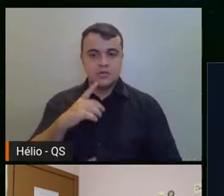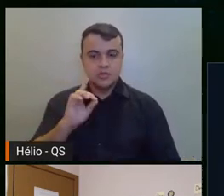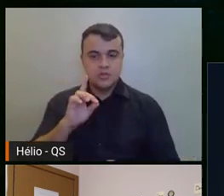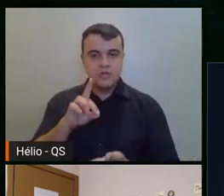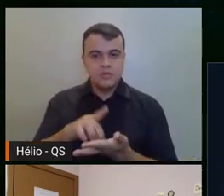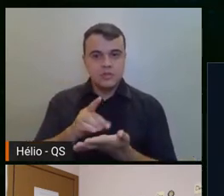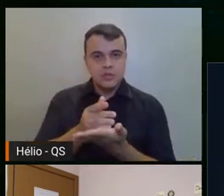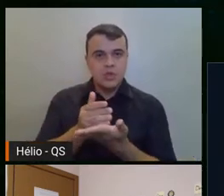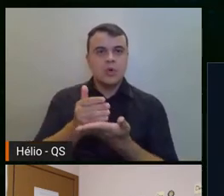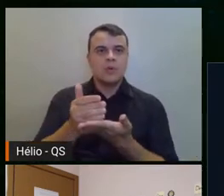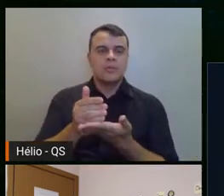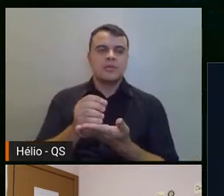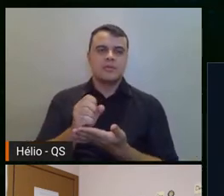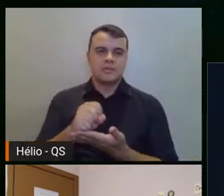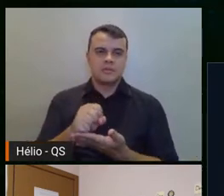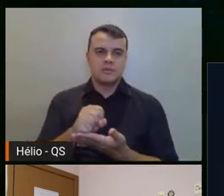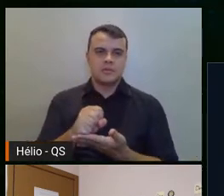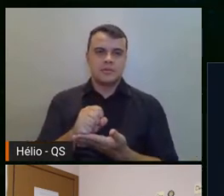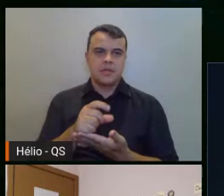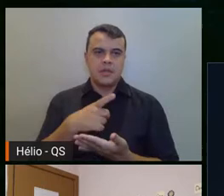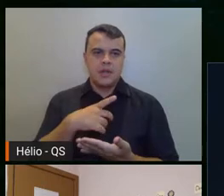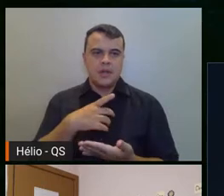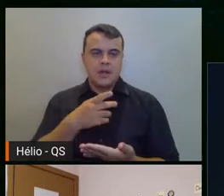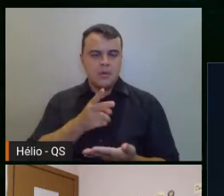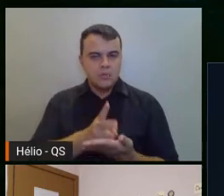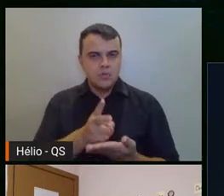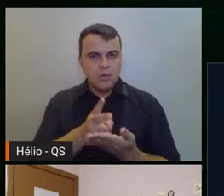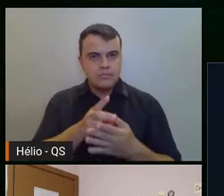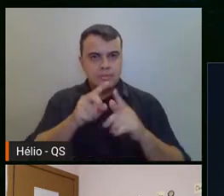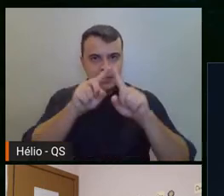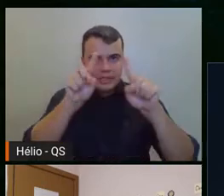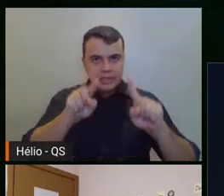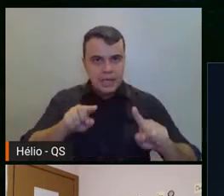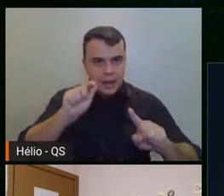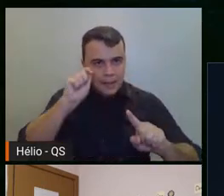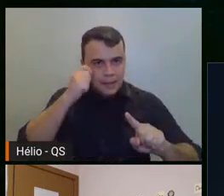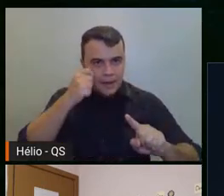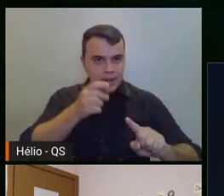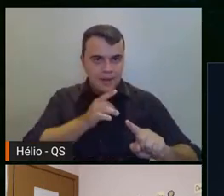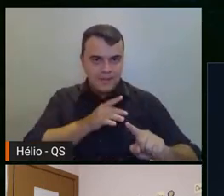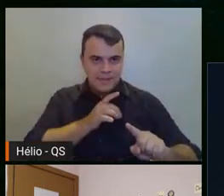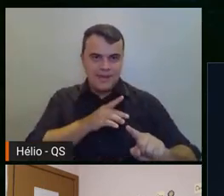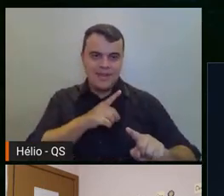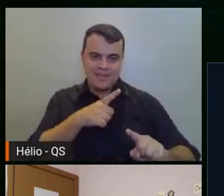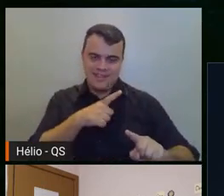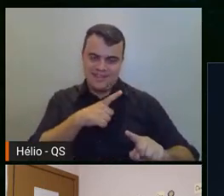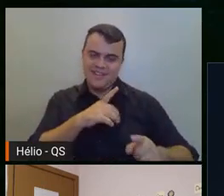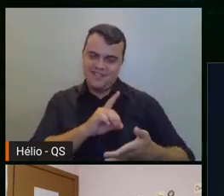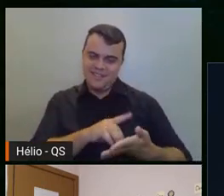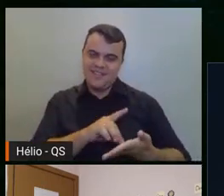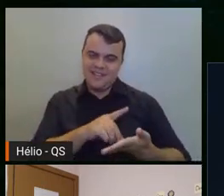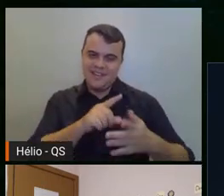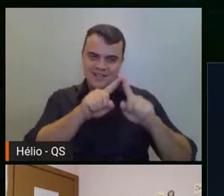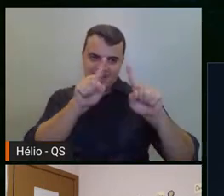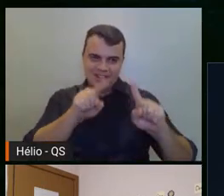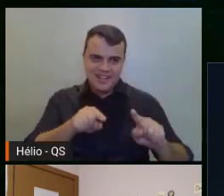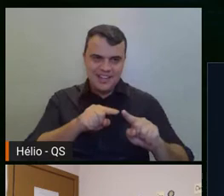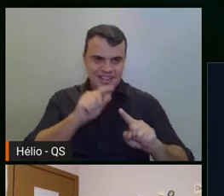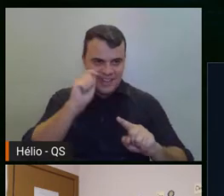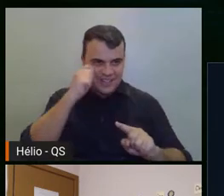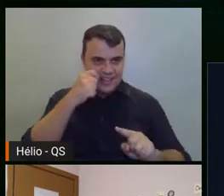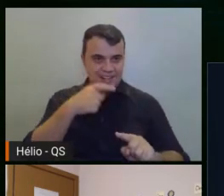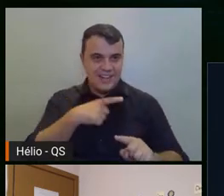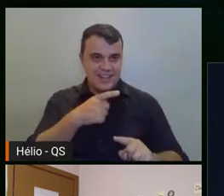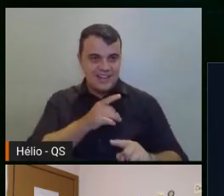começar ali a perder o medo daquela telinha preta eu sei que você tem medo até a linha preta fala para você tem medo da telinha preta Pode confessar